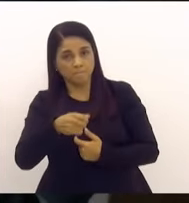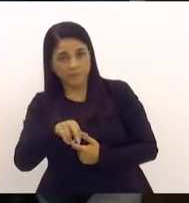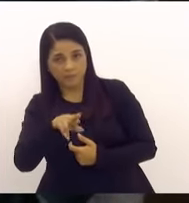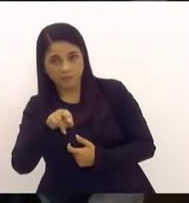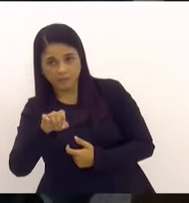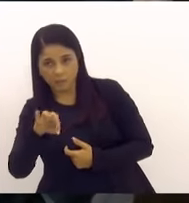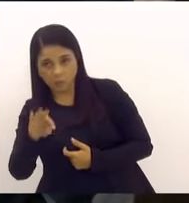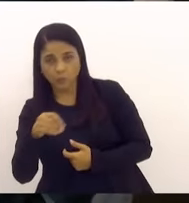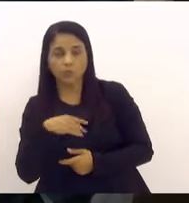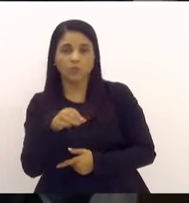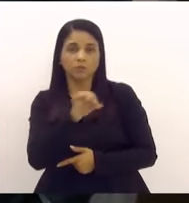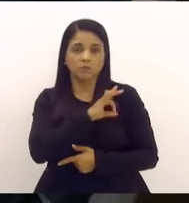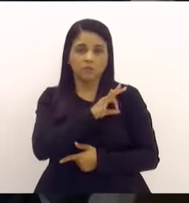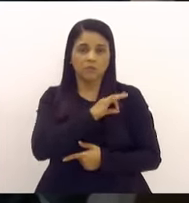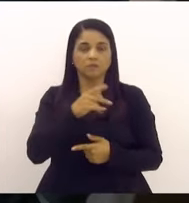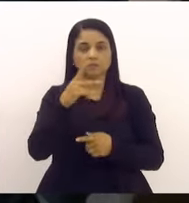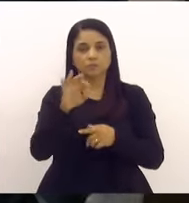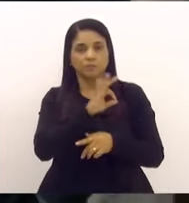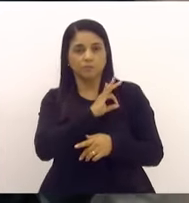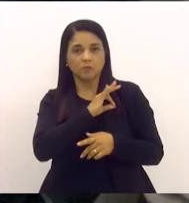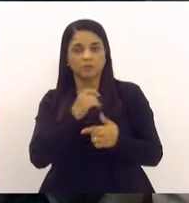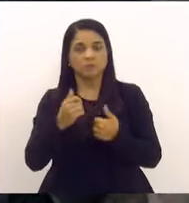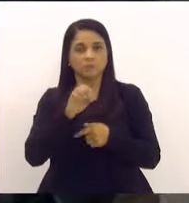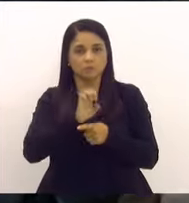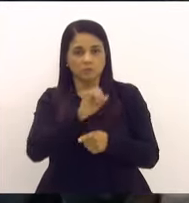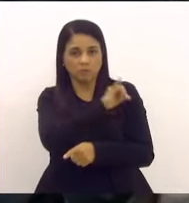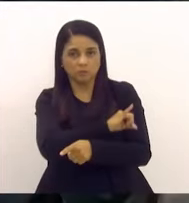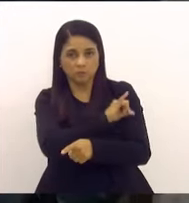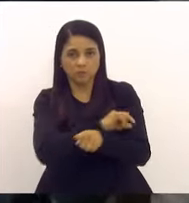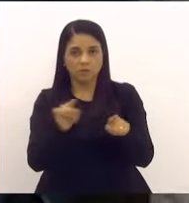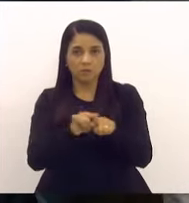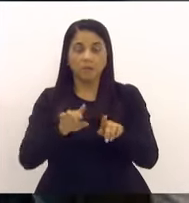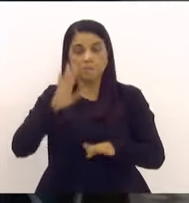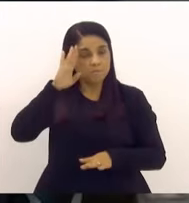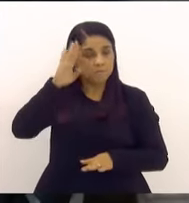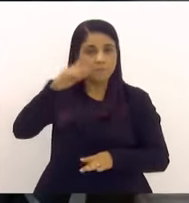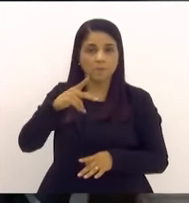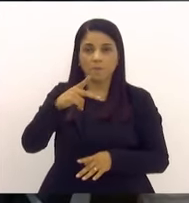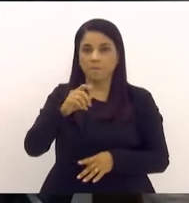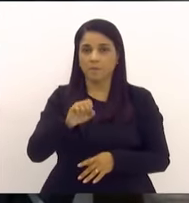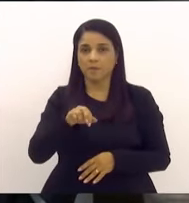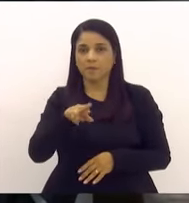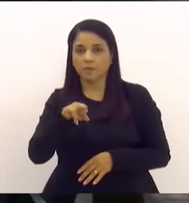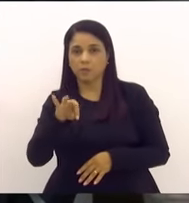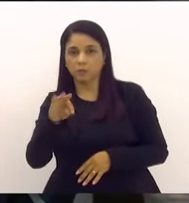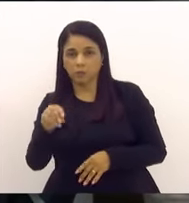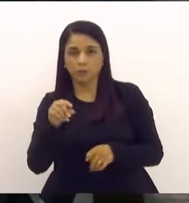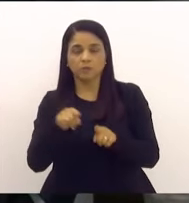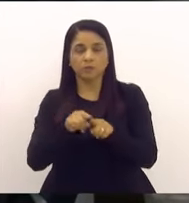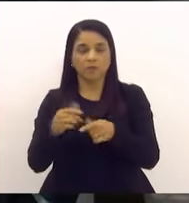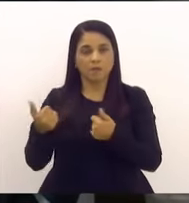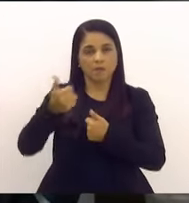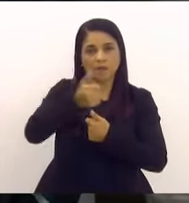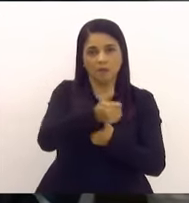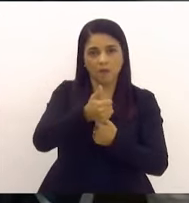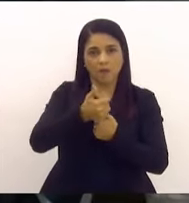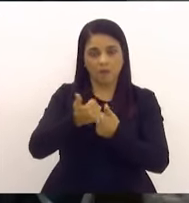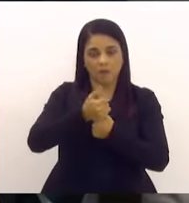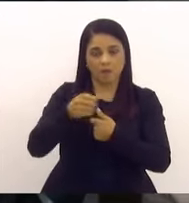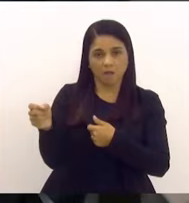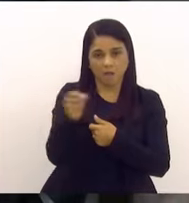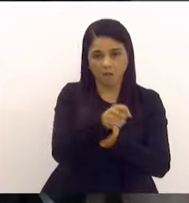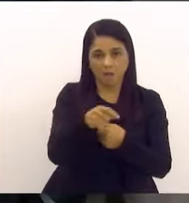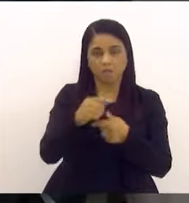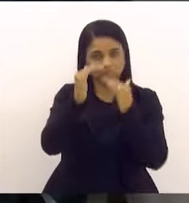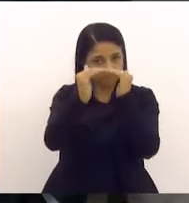de polícia do Estado do Rio de Janeiro, sendo preferencialmente perito, ambos ocupantes de cargo efetivo em atividade de classe mais elevada